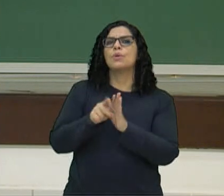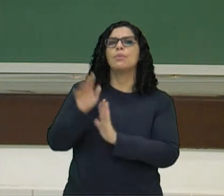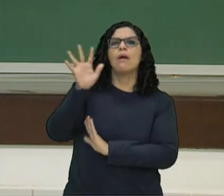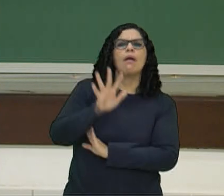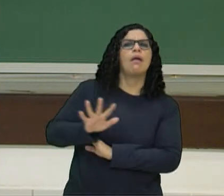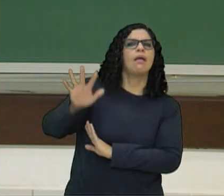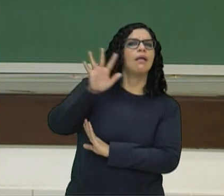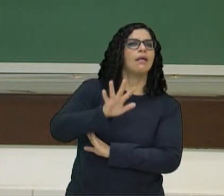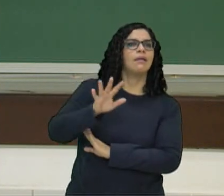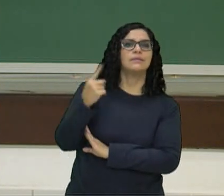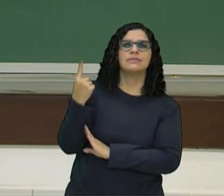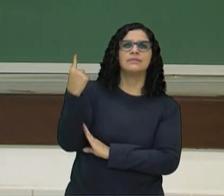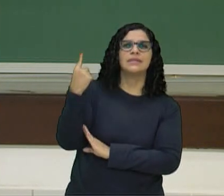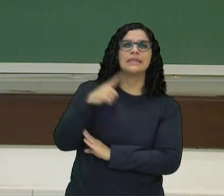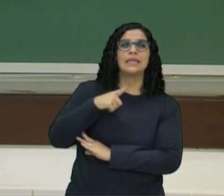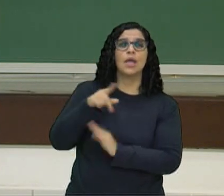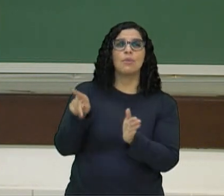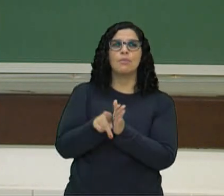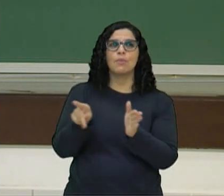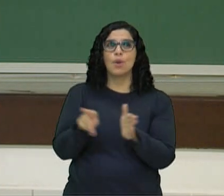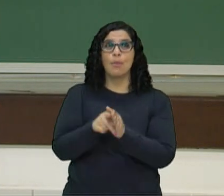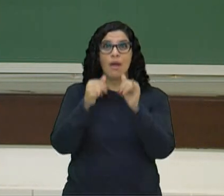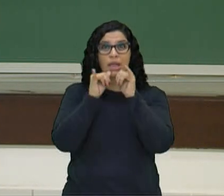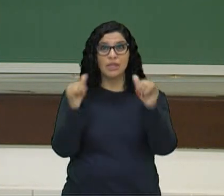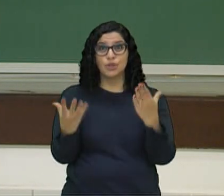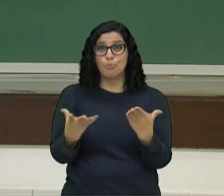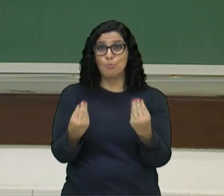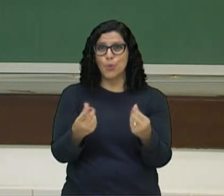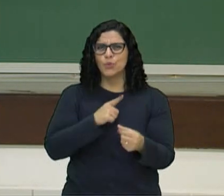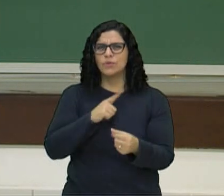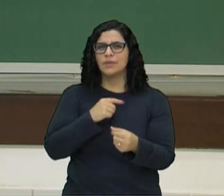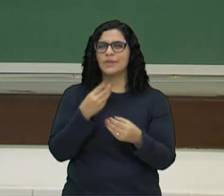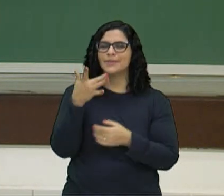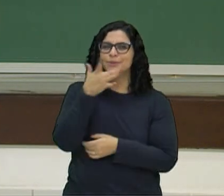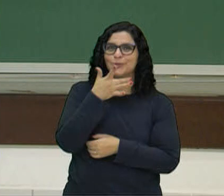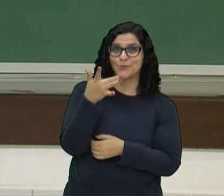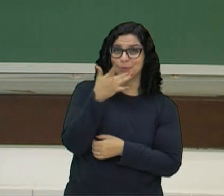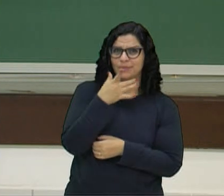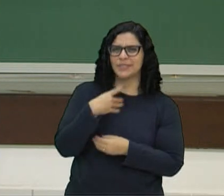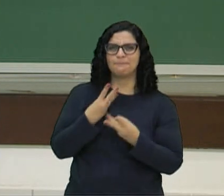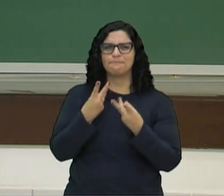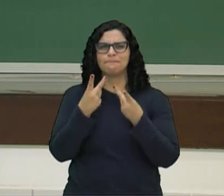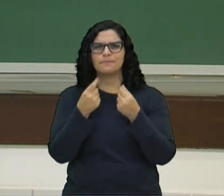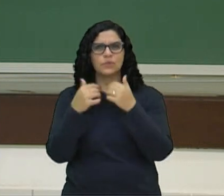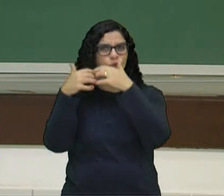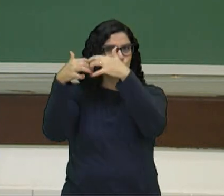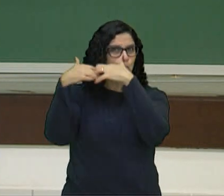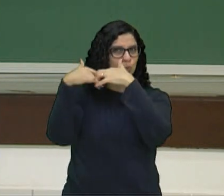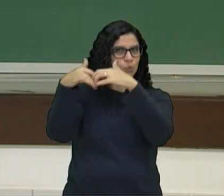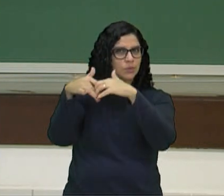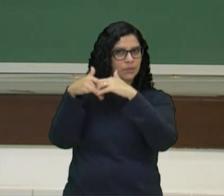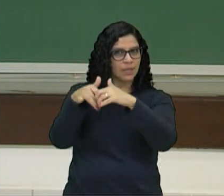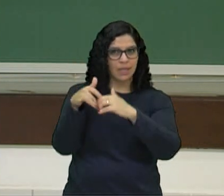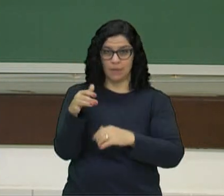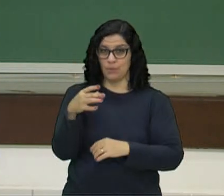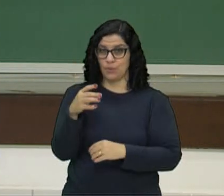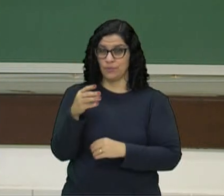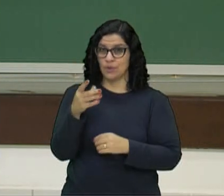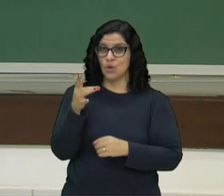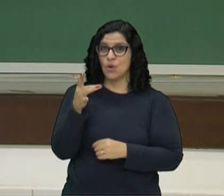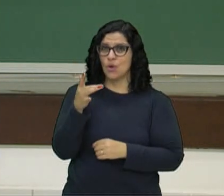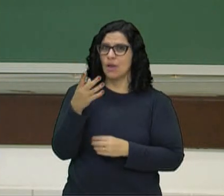fundo? Um monte de substâncias muito energéticas e saborosas. Será que o nosso cérebro gosta do sabor